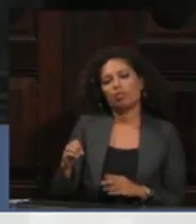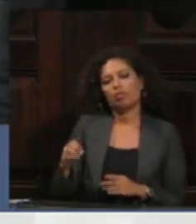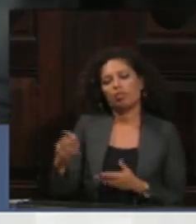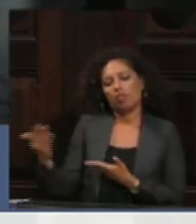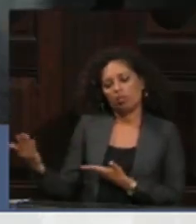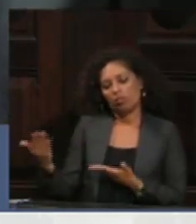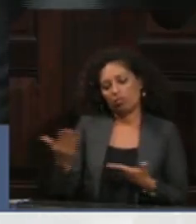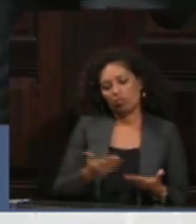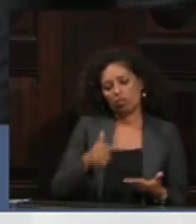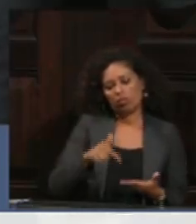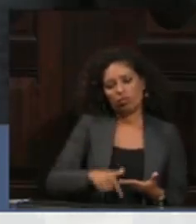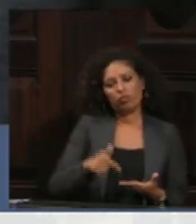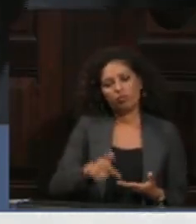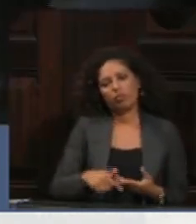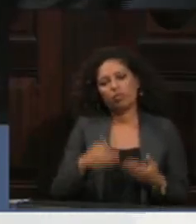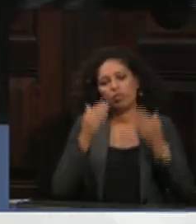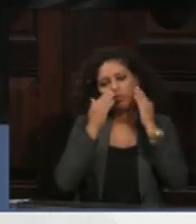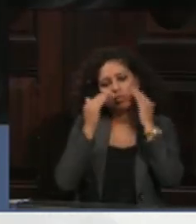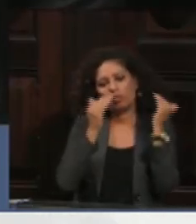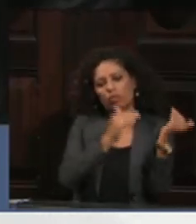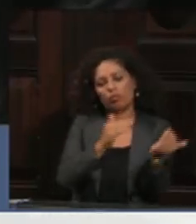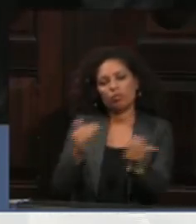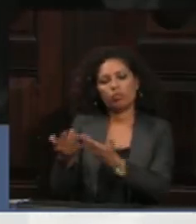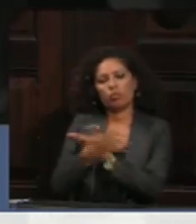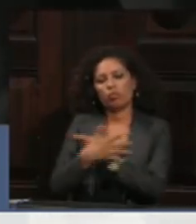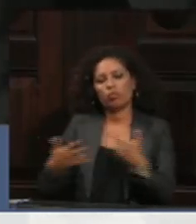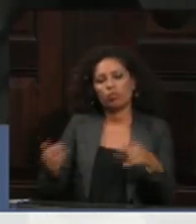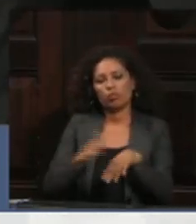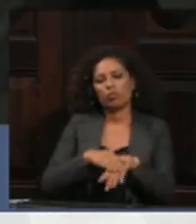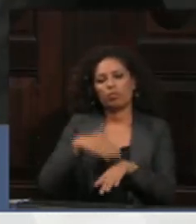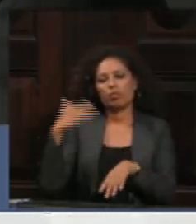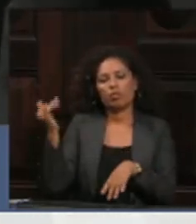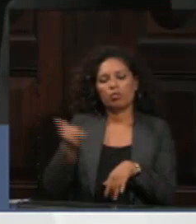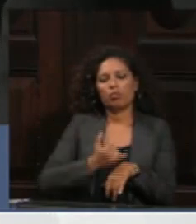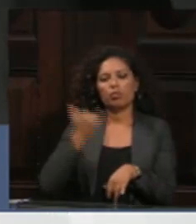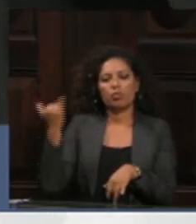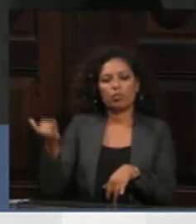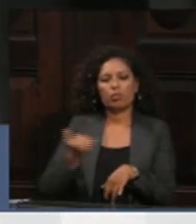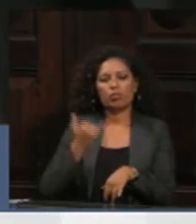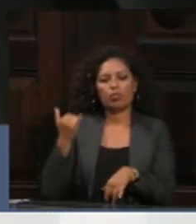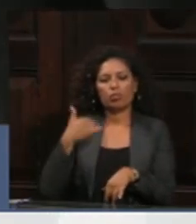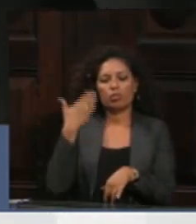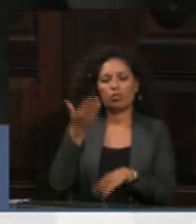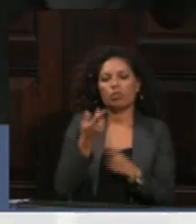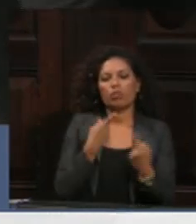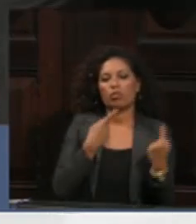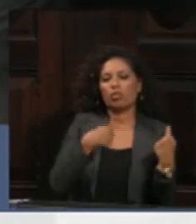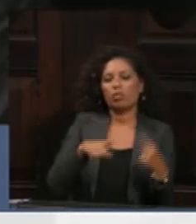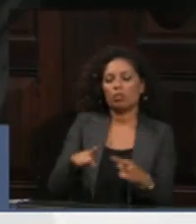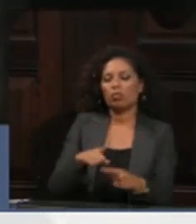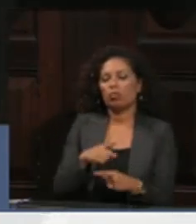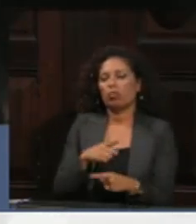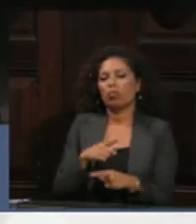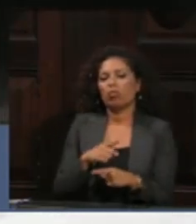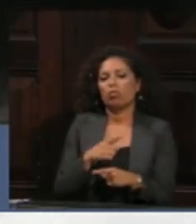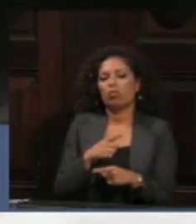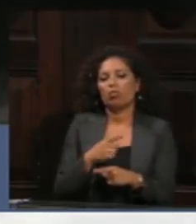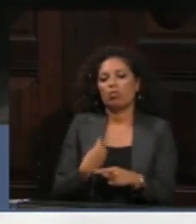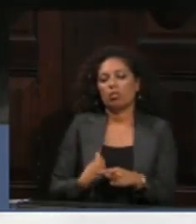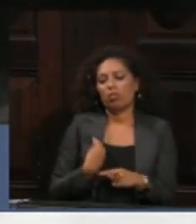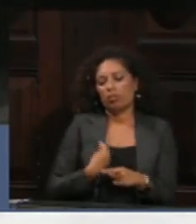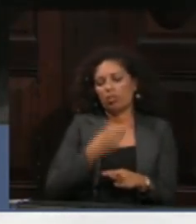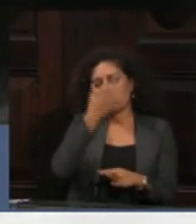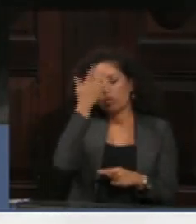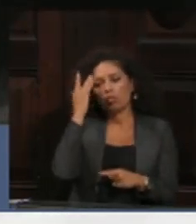dessa casa e ter esclarecido pontos que perturbam a vida das pessoas hoje no estado do Rio